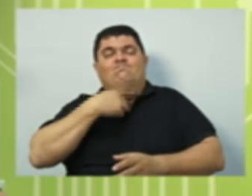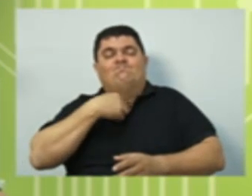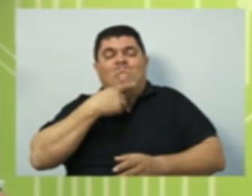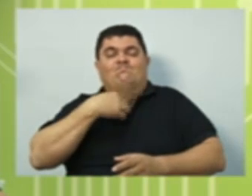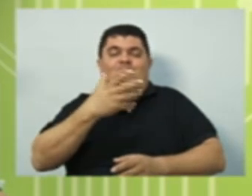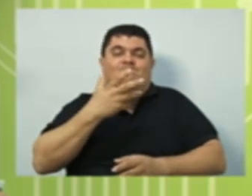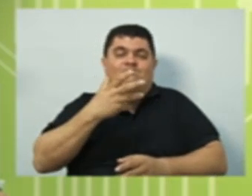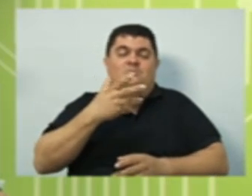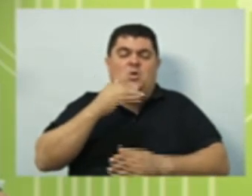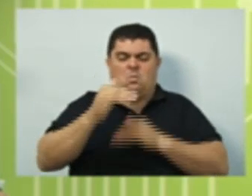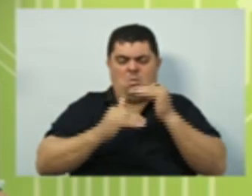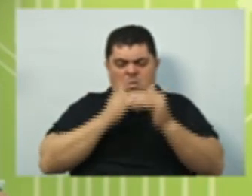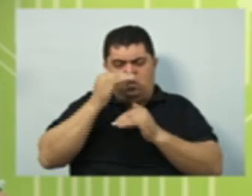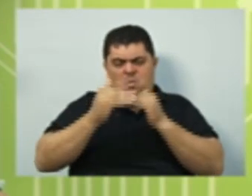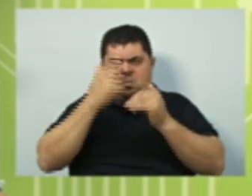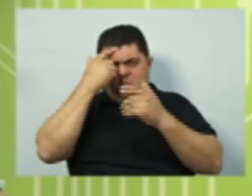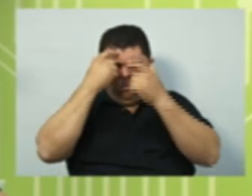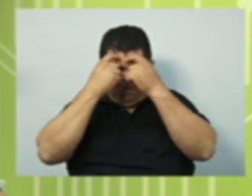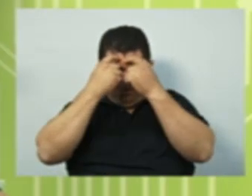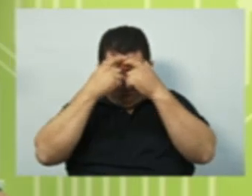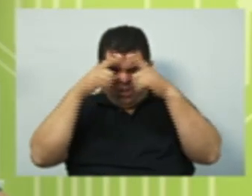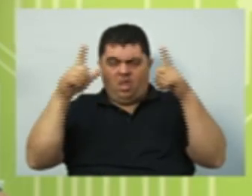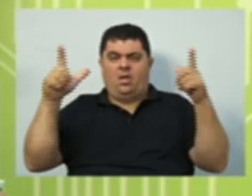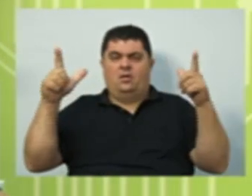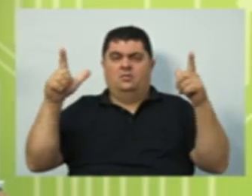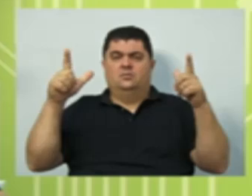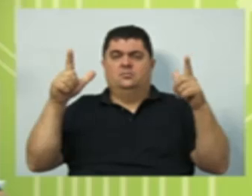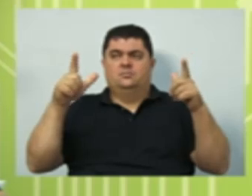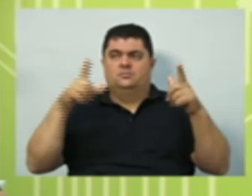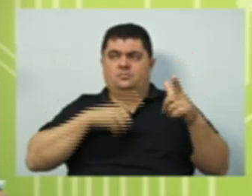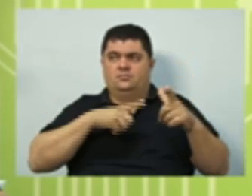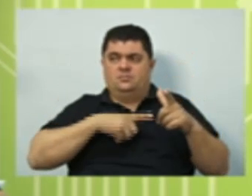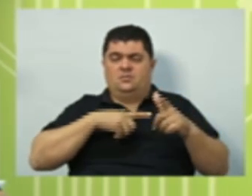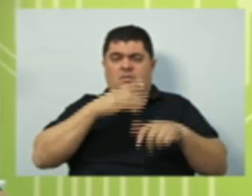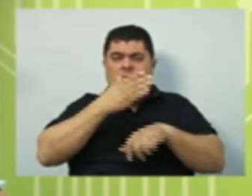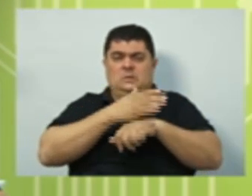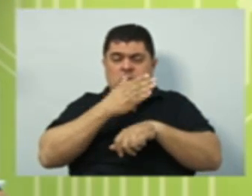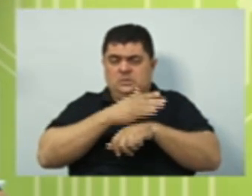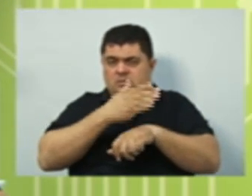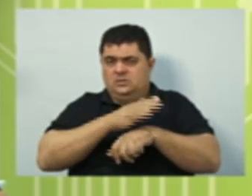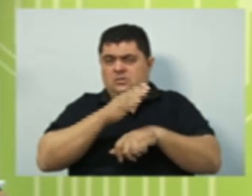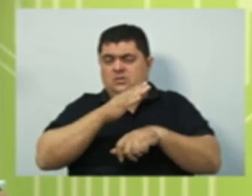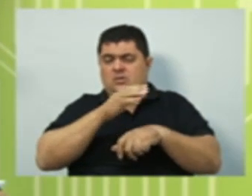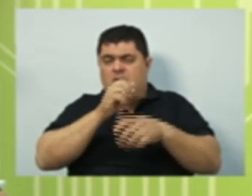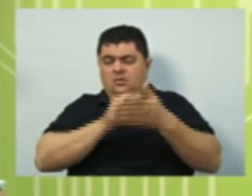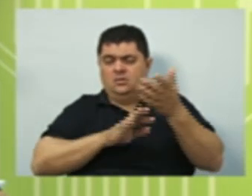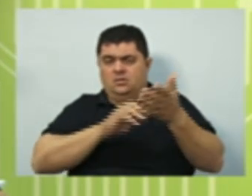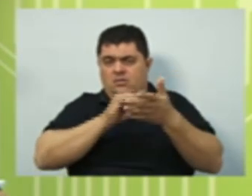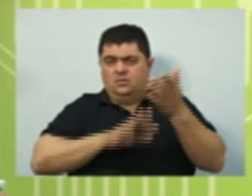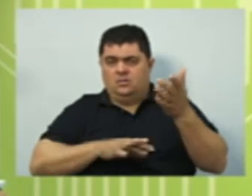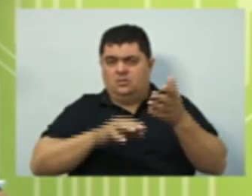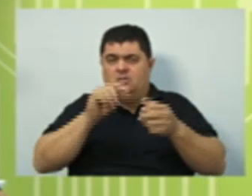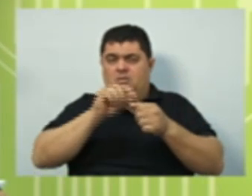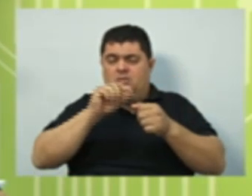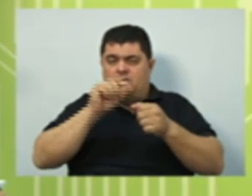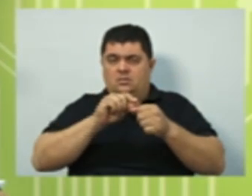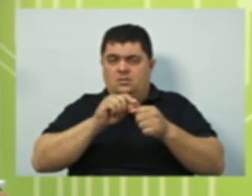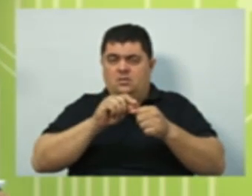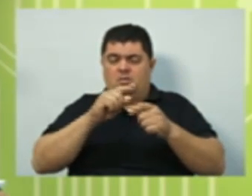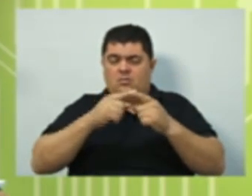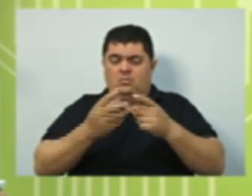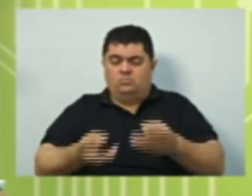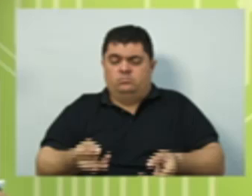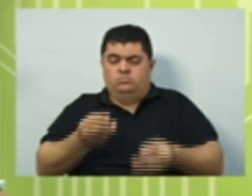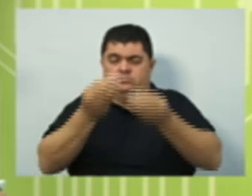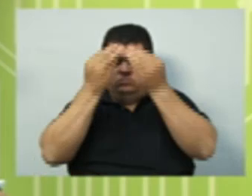desenvolve o seu potencial. Você possui várias atividades a serem feitas para